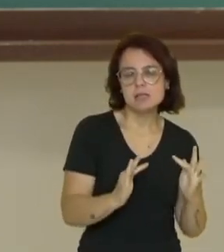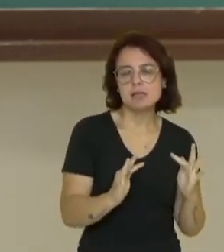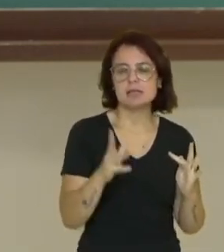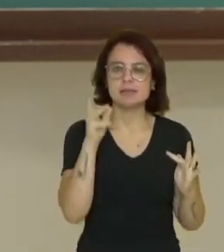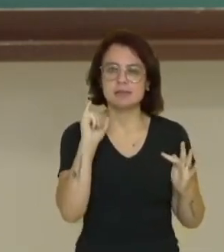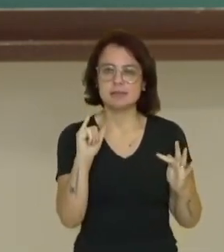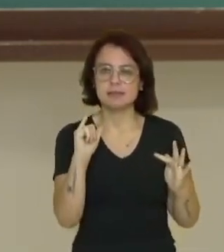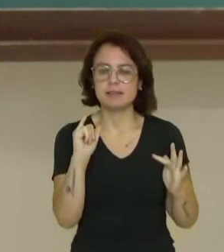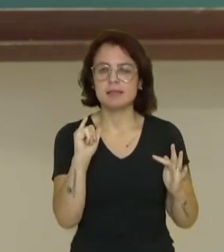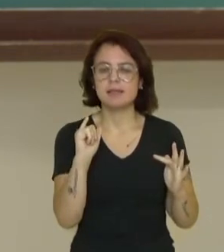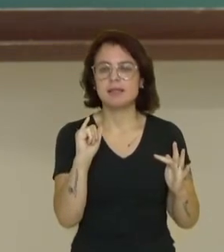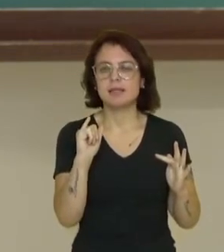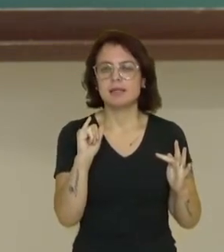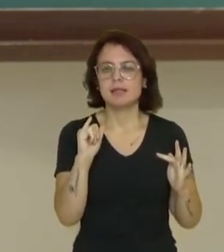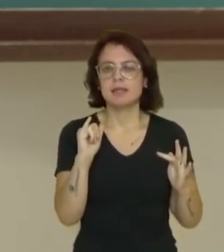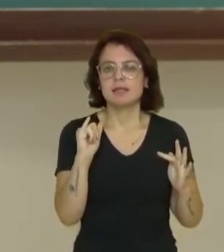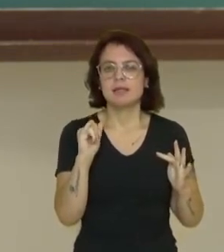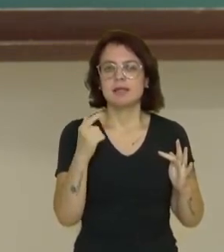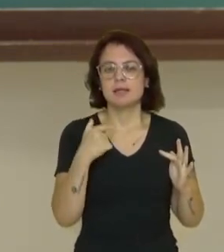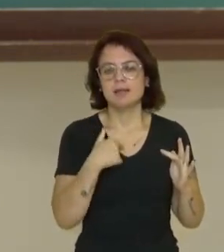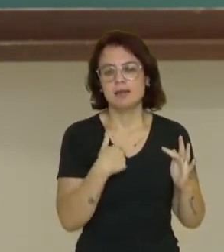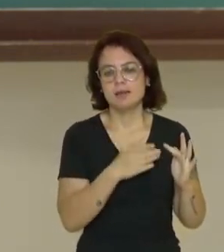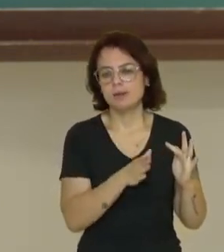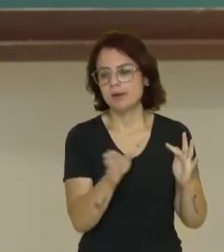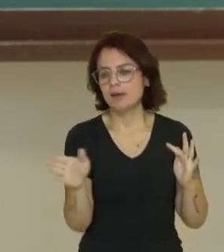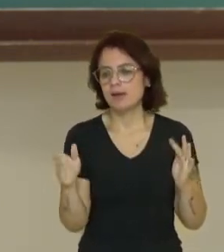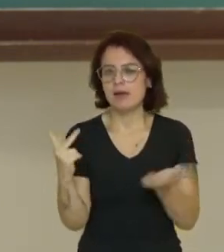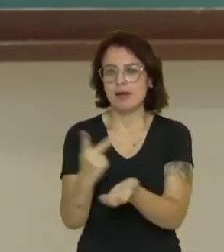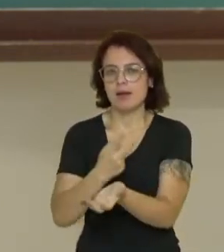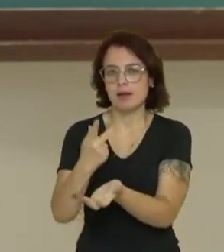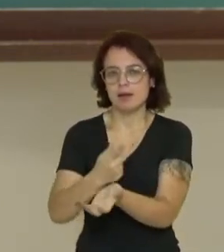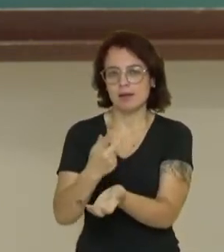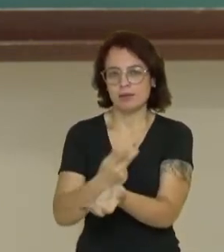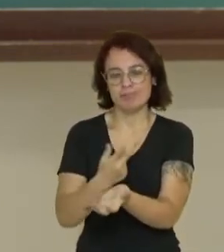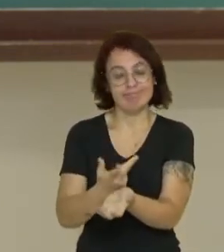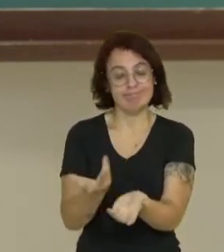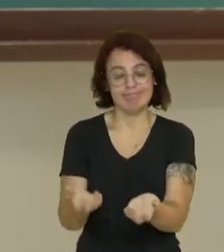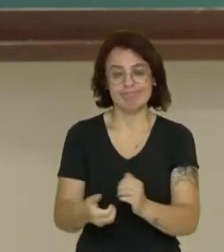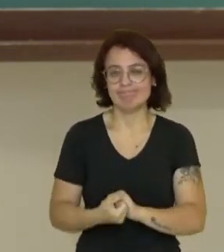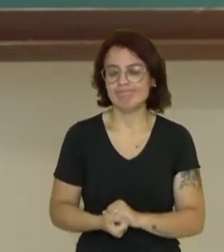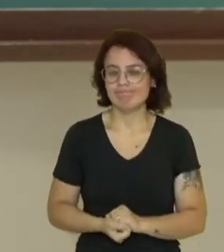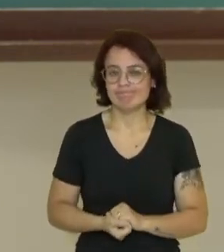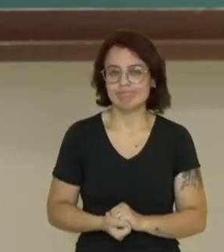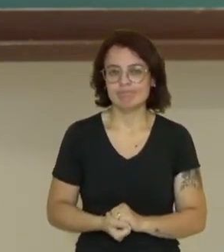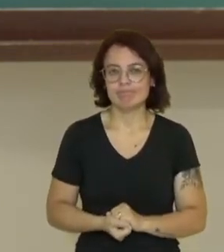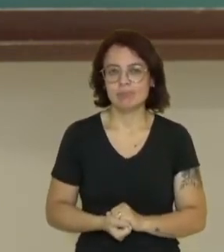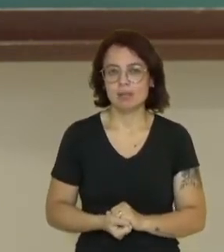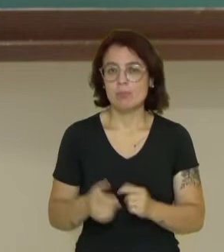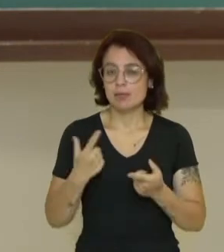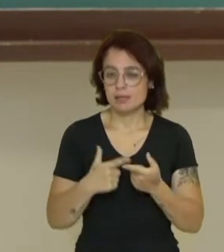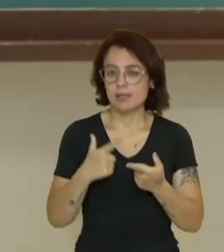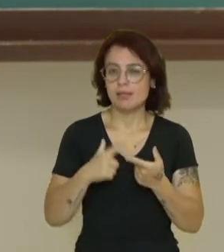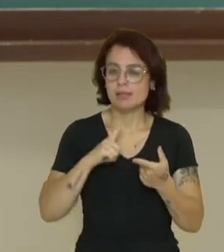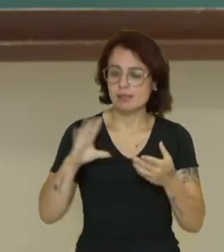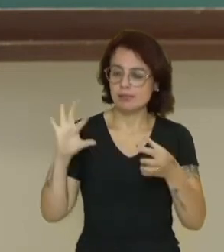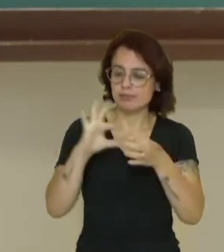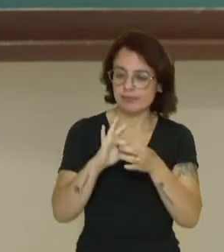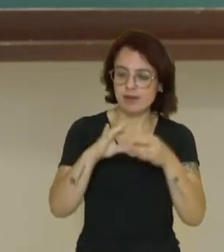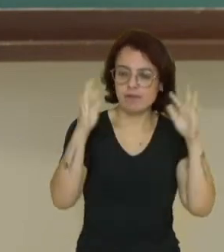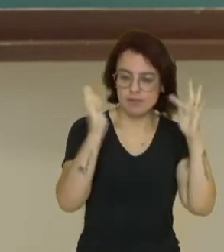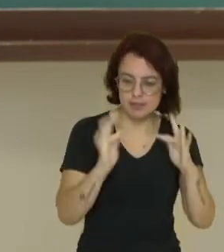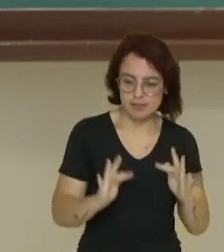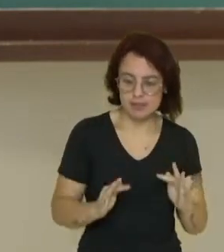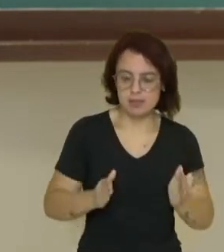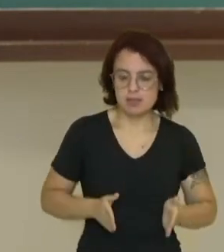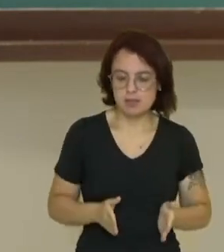eu me enveredar, se eu seguir por esse caminho da injustiça, porque tá tudo ligado. A